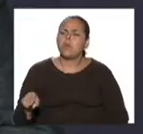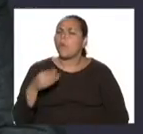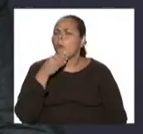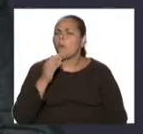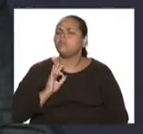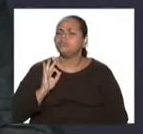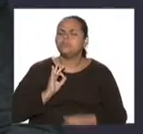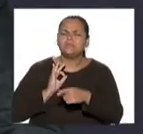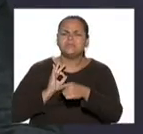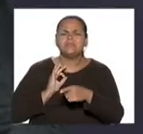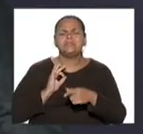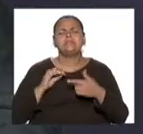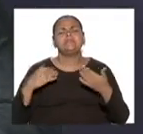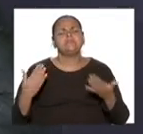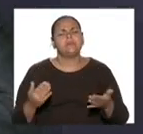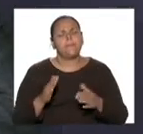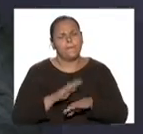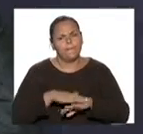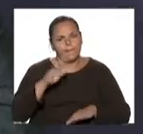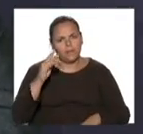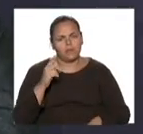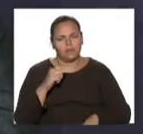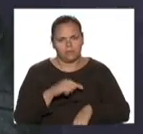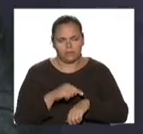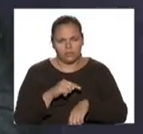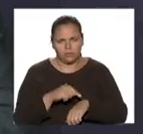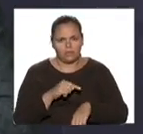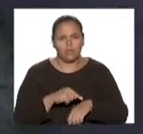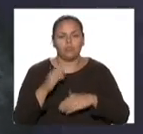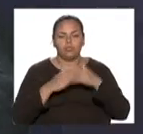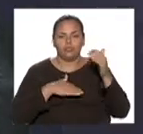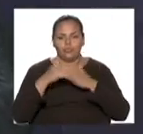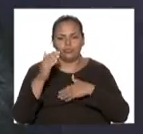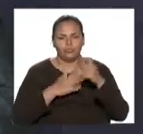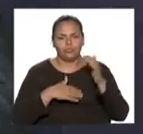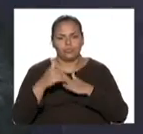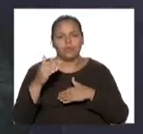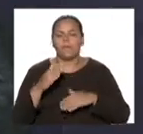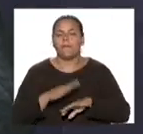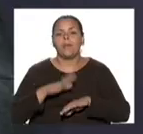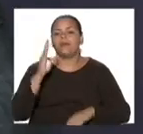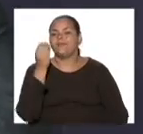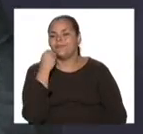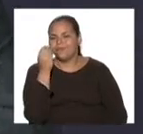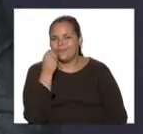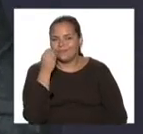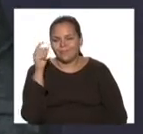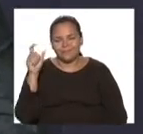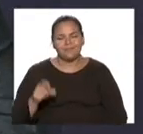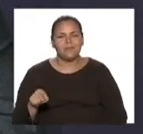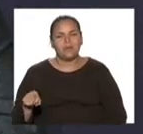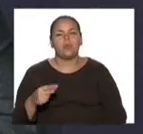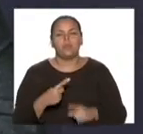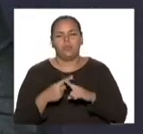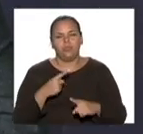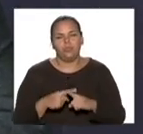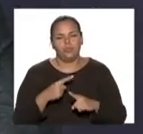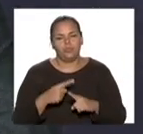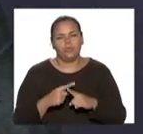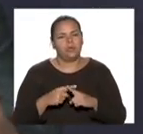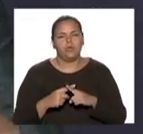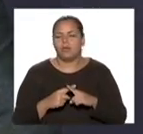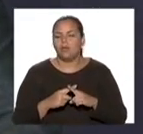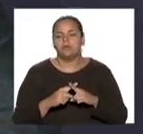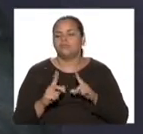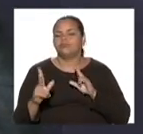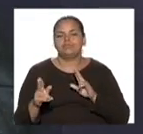esse homem? Quanto mais tempo na profissão, na carreira, mais fragilizado ele estará, porque os